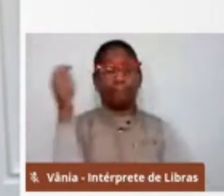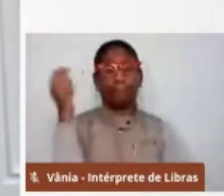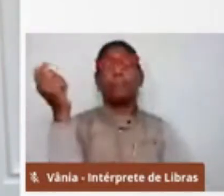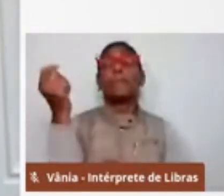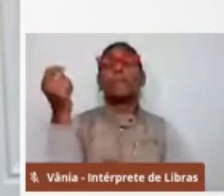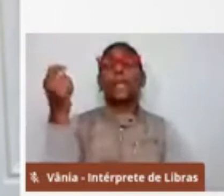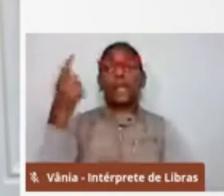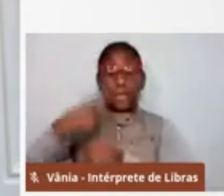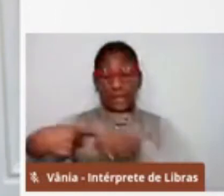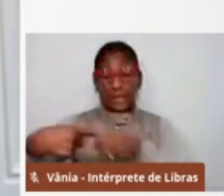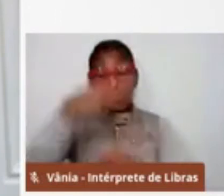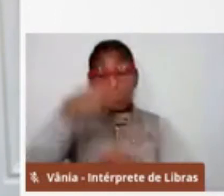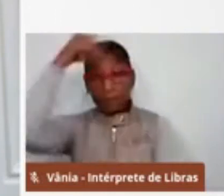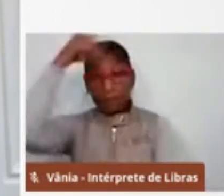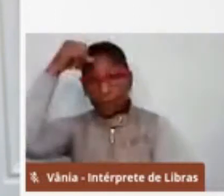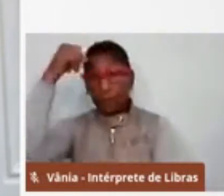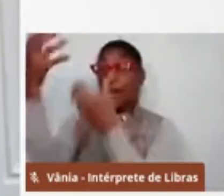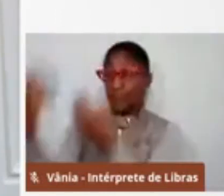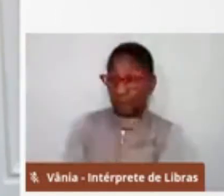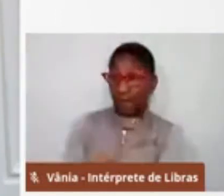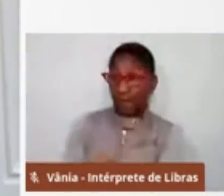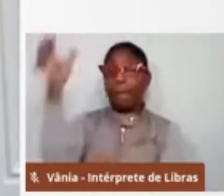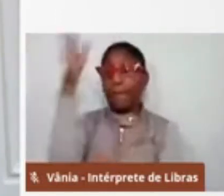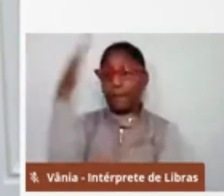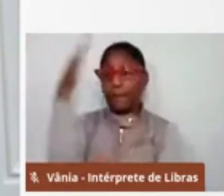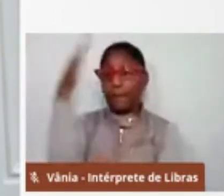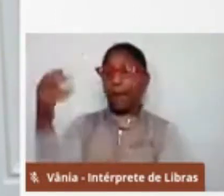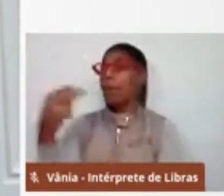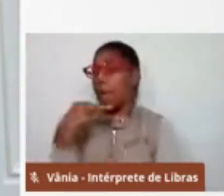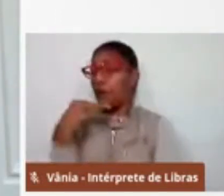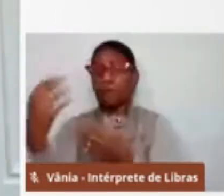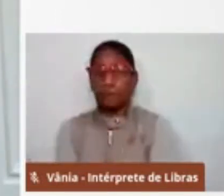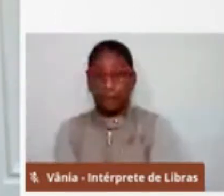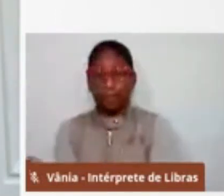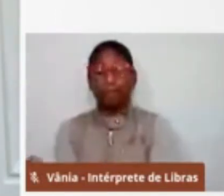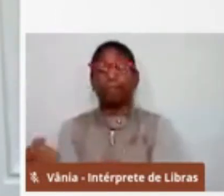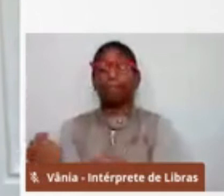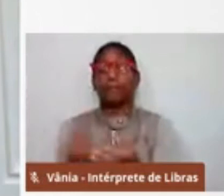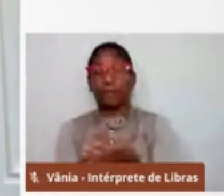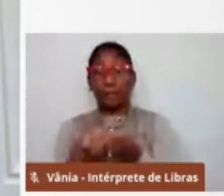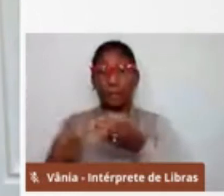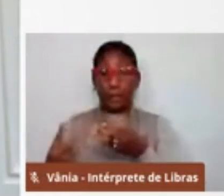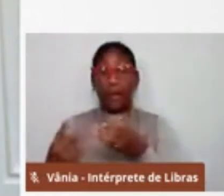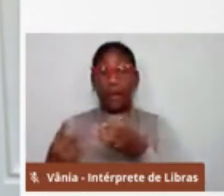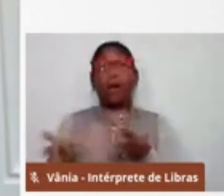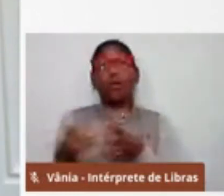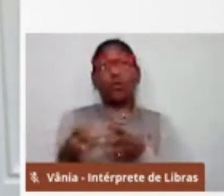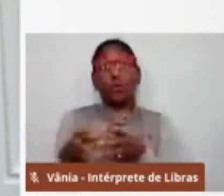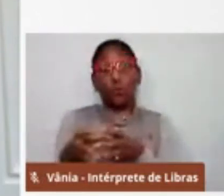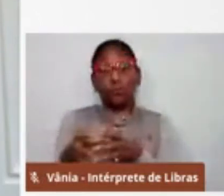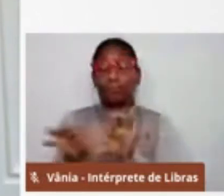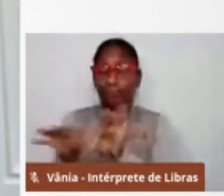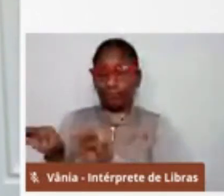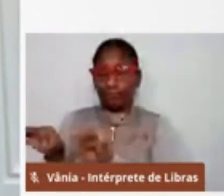iriam acatar ou não as restrições da bandeira imposta pelo distanciamento controlado. Agora, um grupo de parlamentares gaúchos